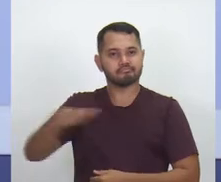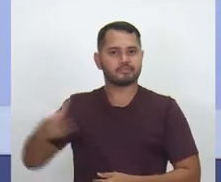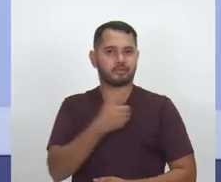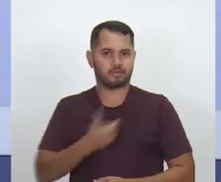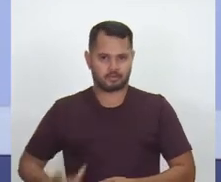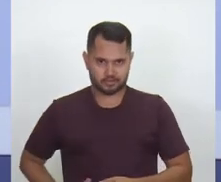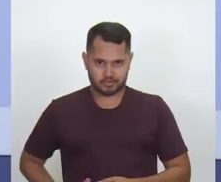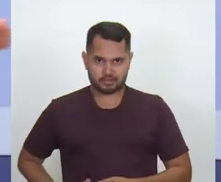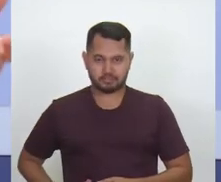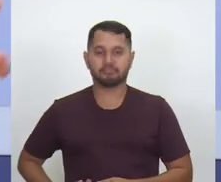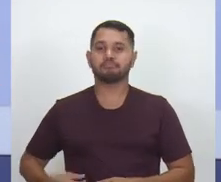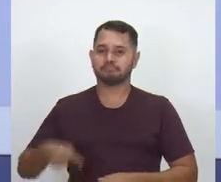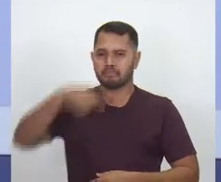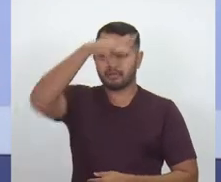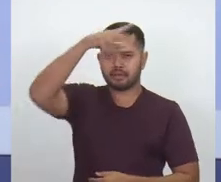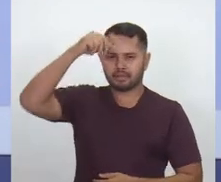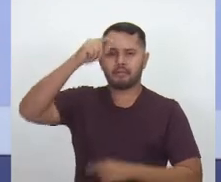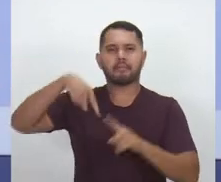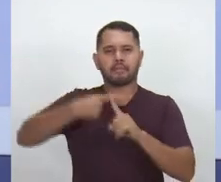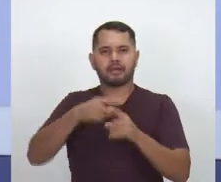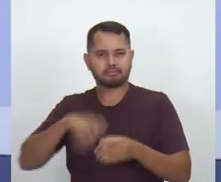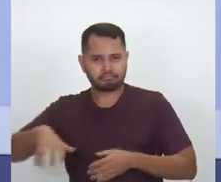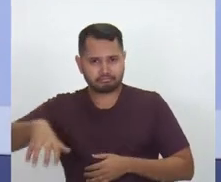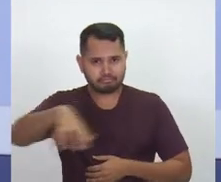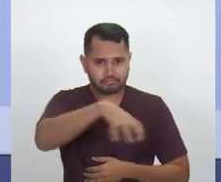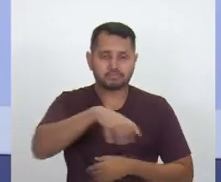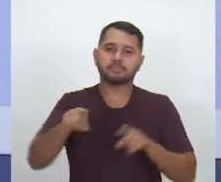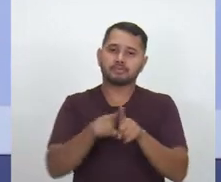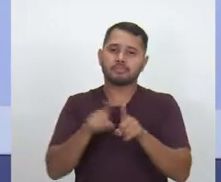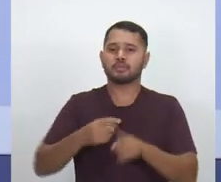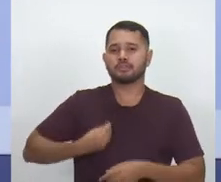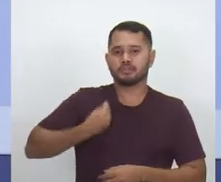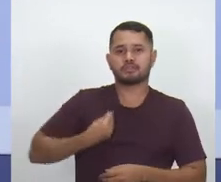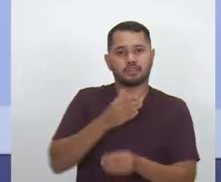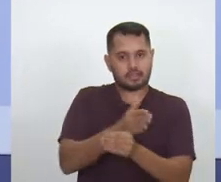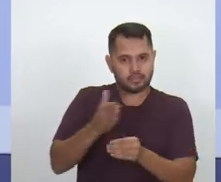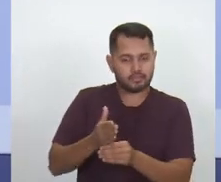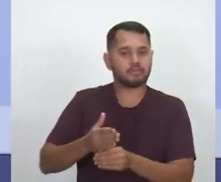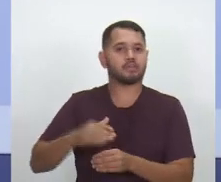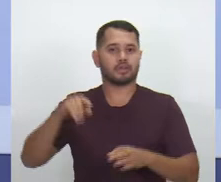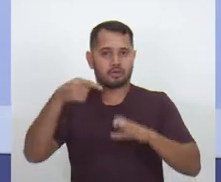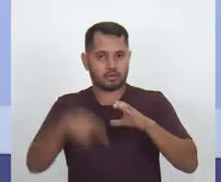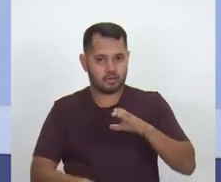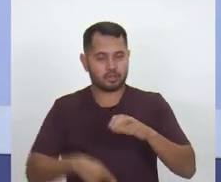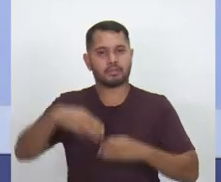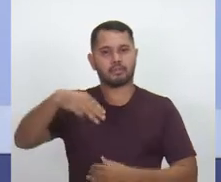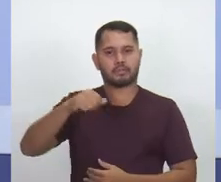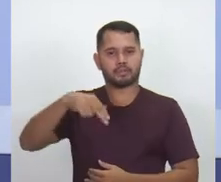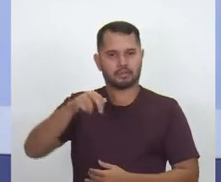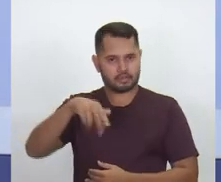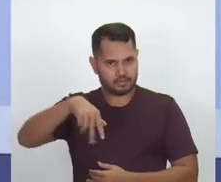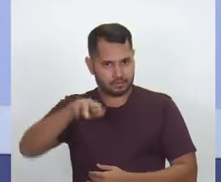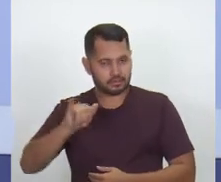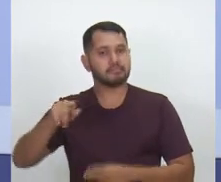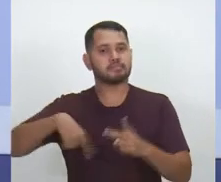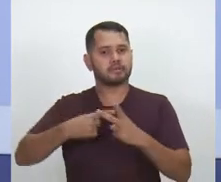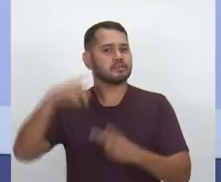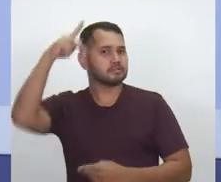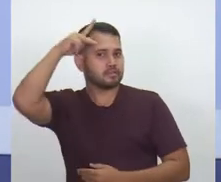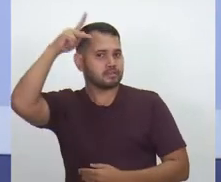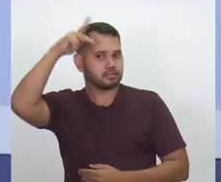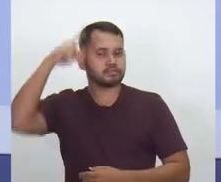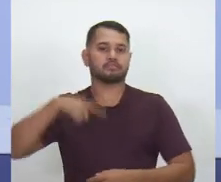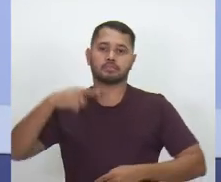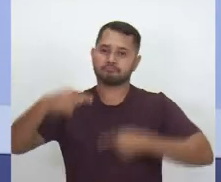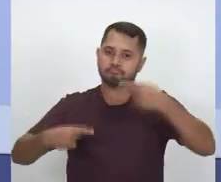amazonas além de manaus e região metropolitana nós estamos ao vivo em tefé coari manacapuru e parintins acompanhe também o